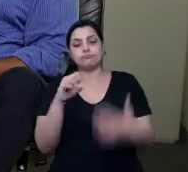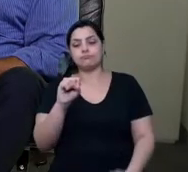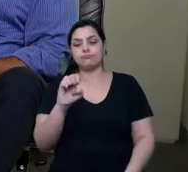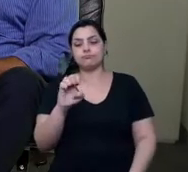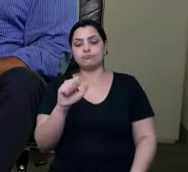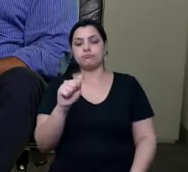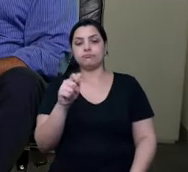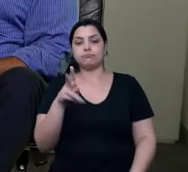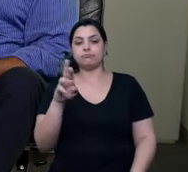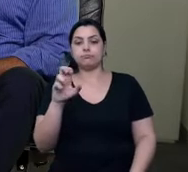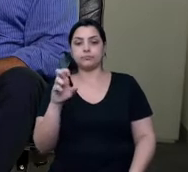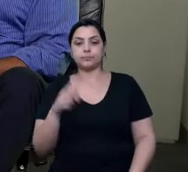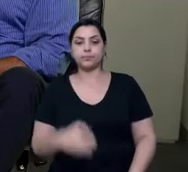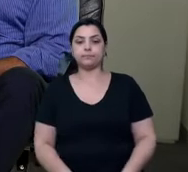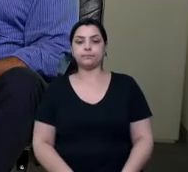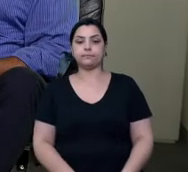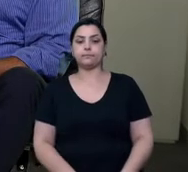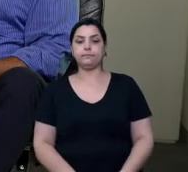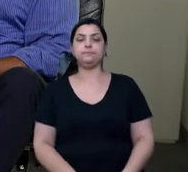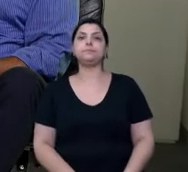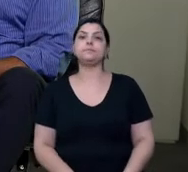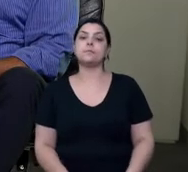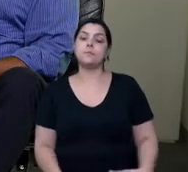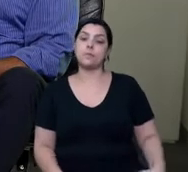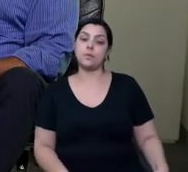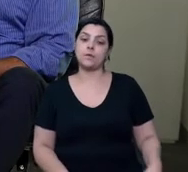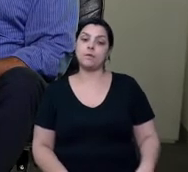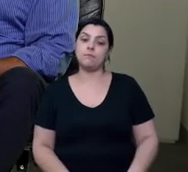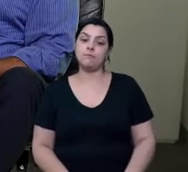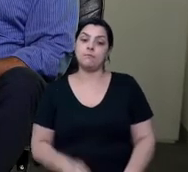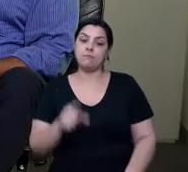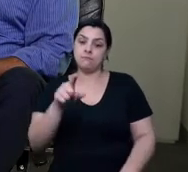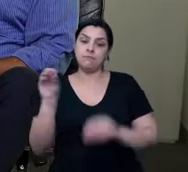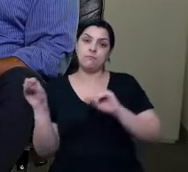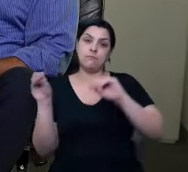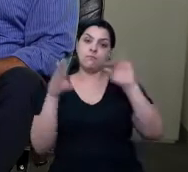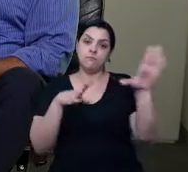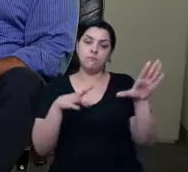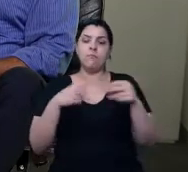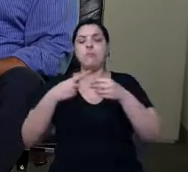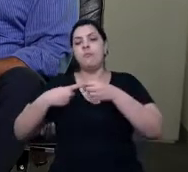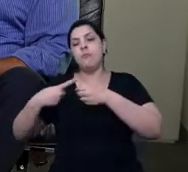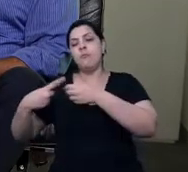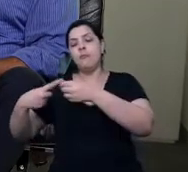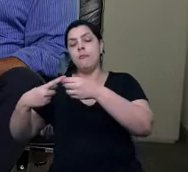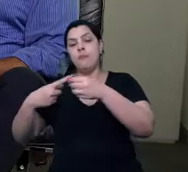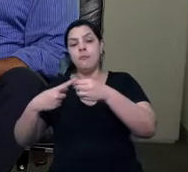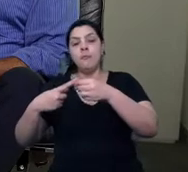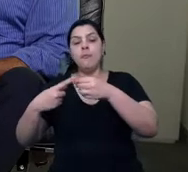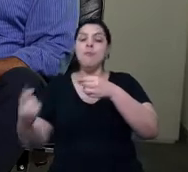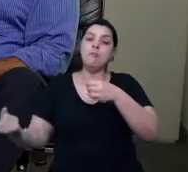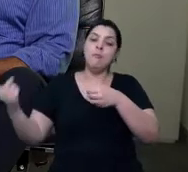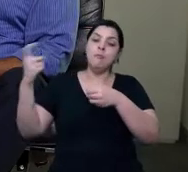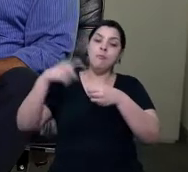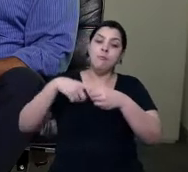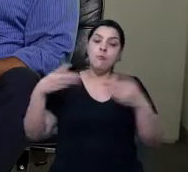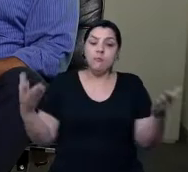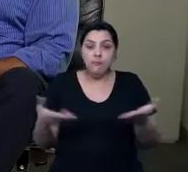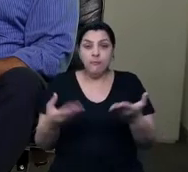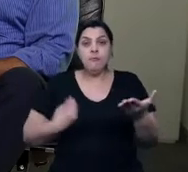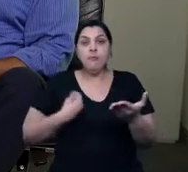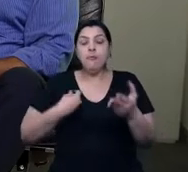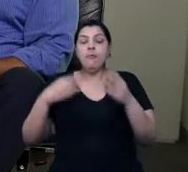sobre isso. Você saiu de Seabra, percorreu outras cidades, mas veio parar em Brasília. Fala pra gente como